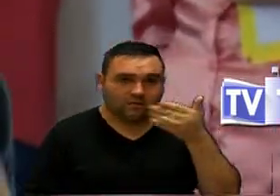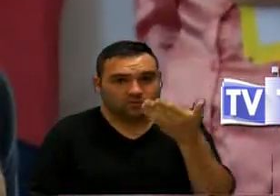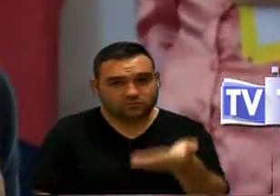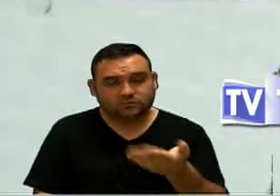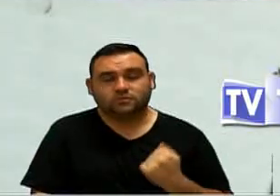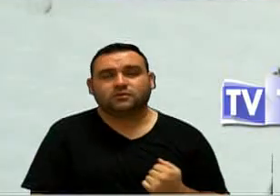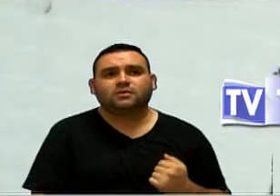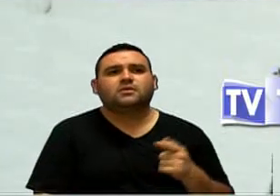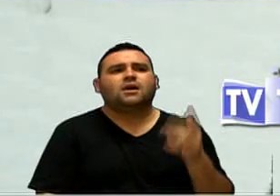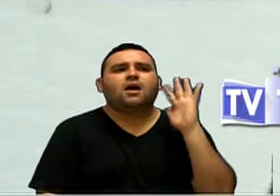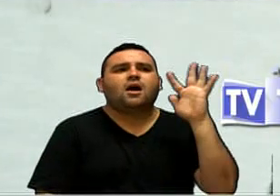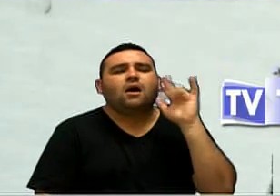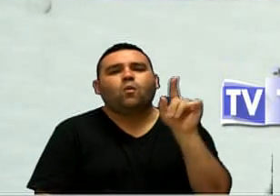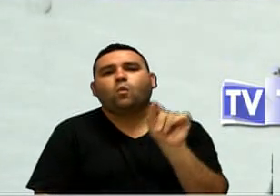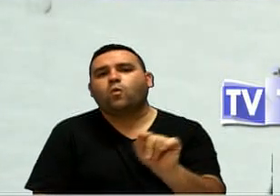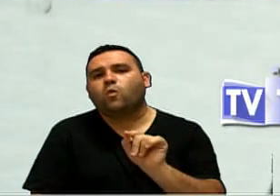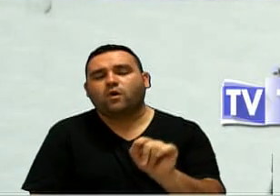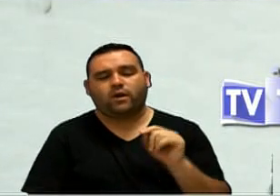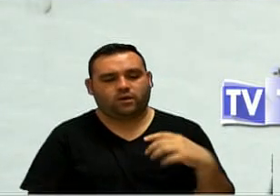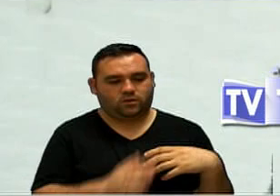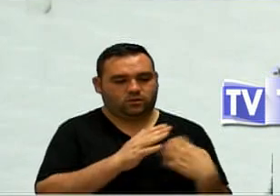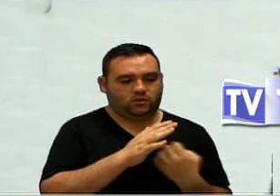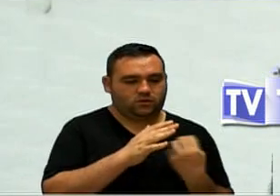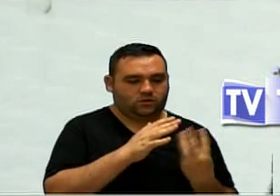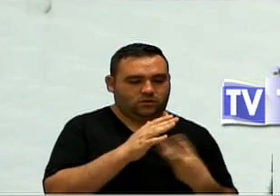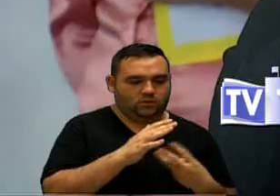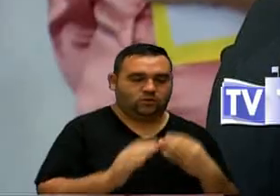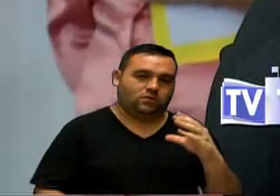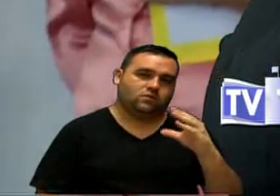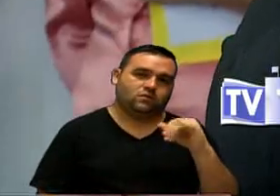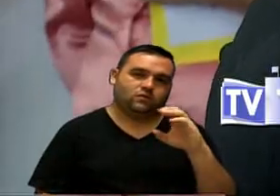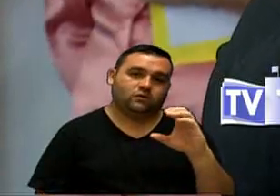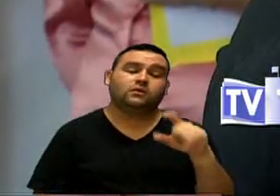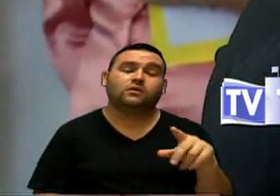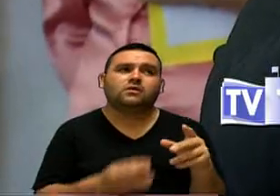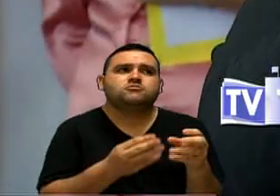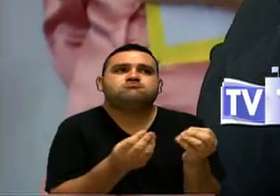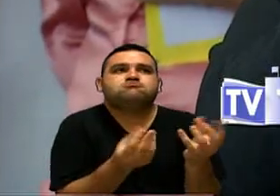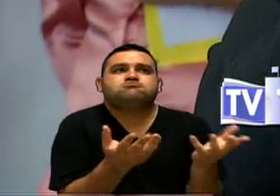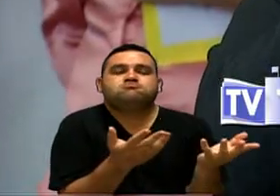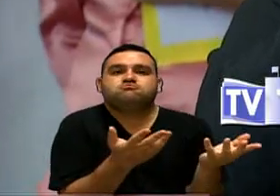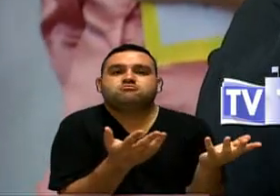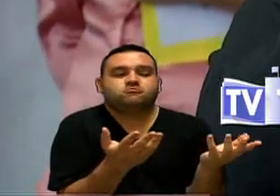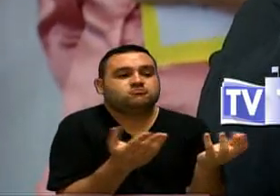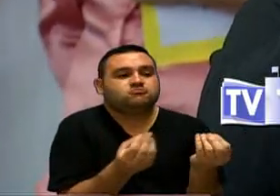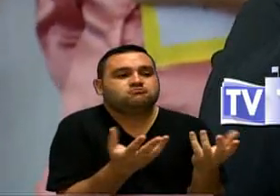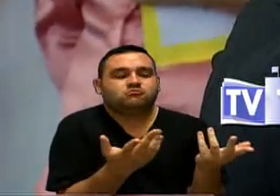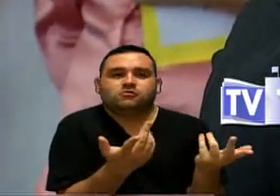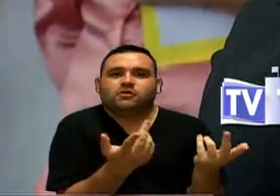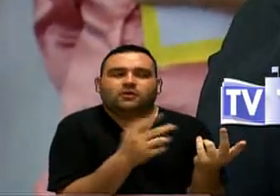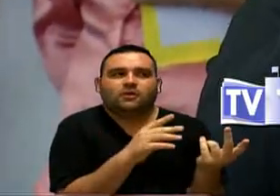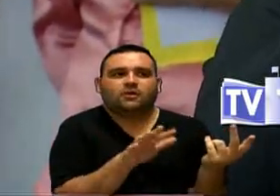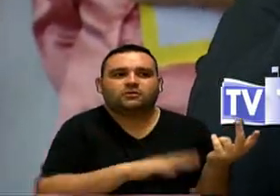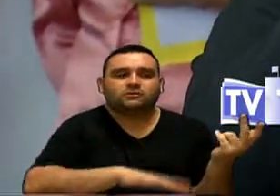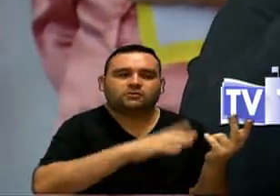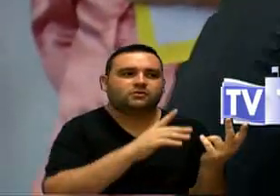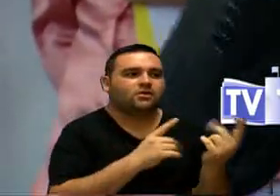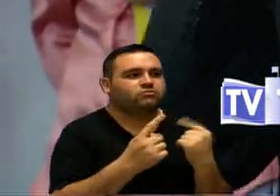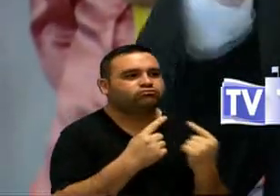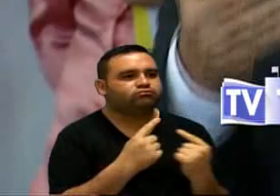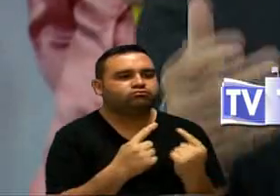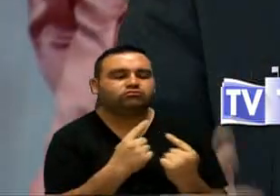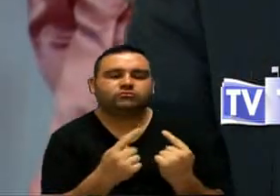senhor o que o senhor pensa da terceirização do SIC e como está. Como que estão